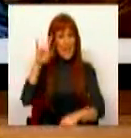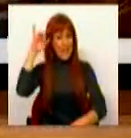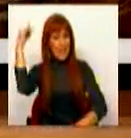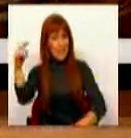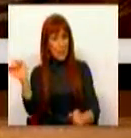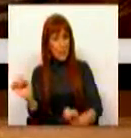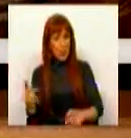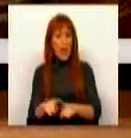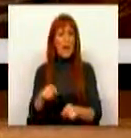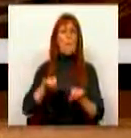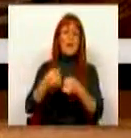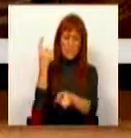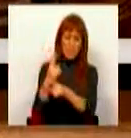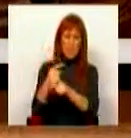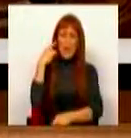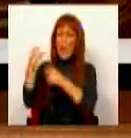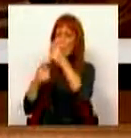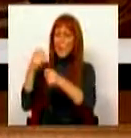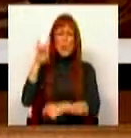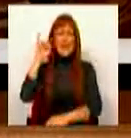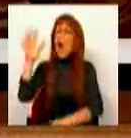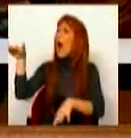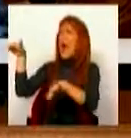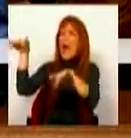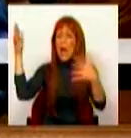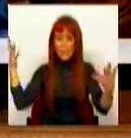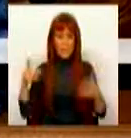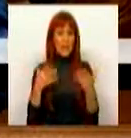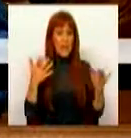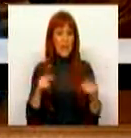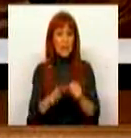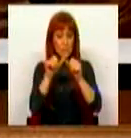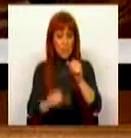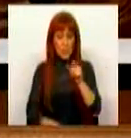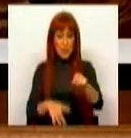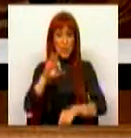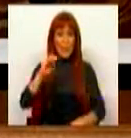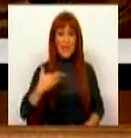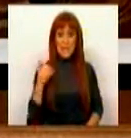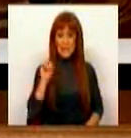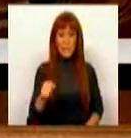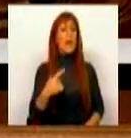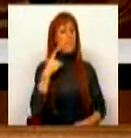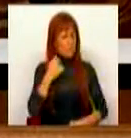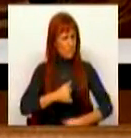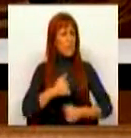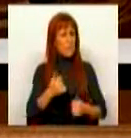ideias e há partidos ainda à procura das ideias. E a intervenção do PST é